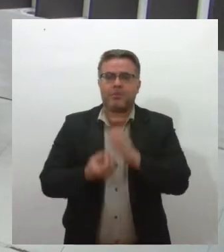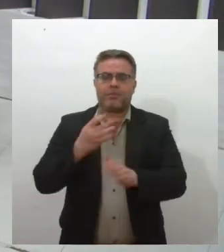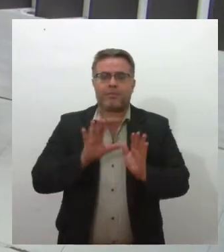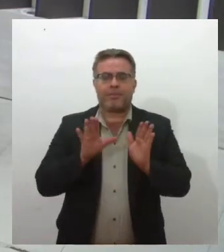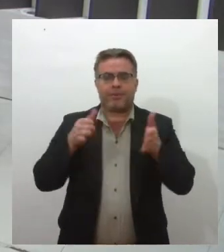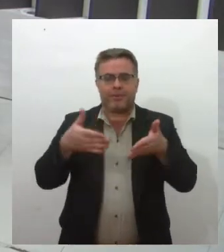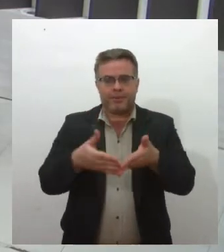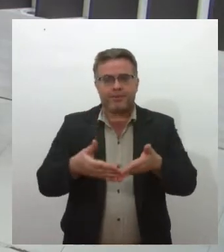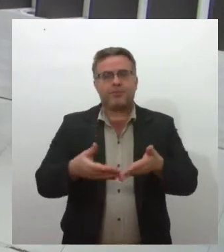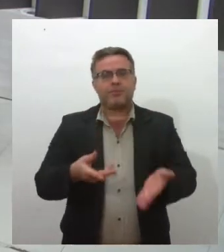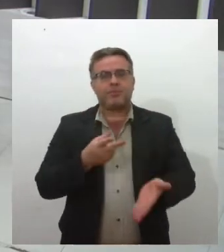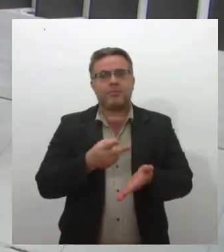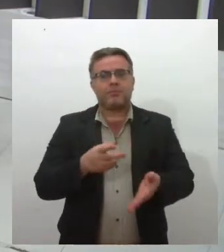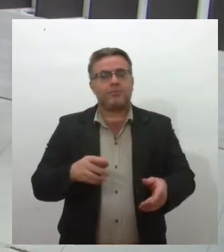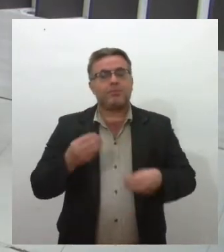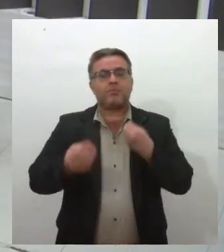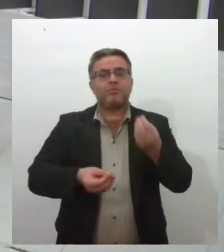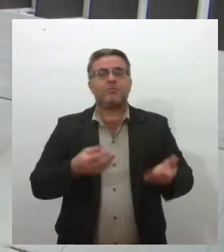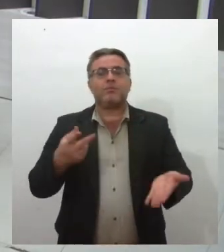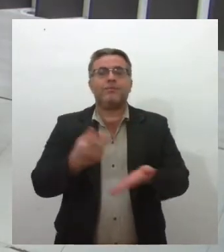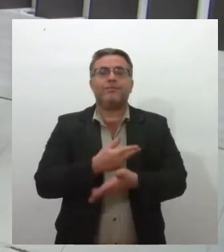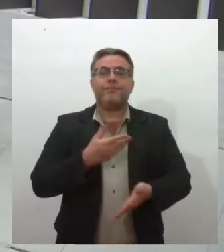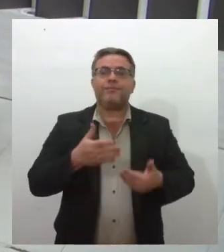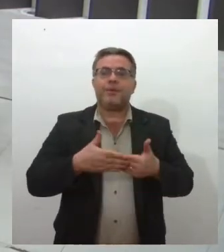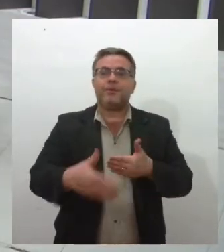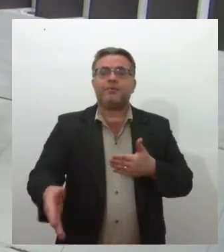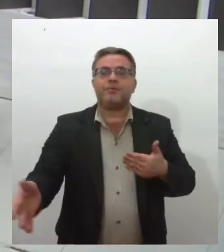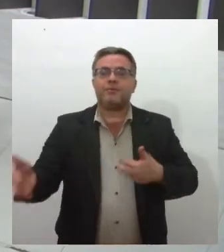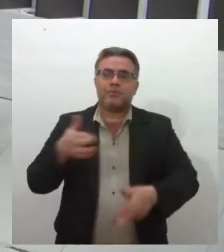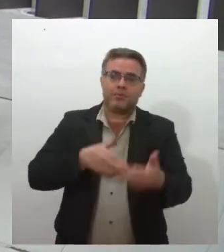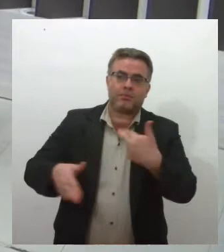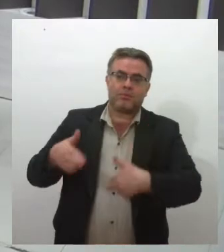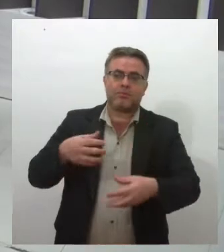na prática ele irá funcionar essa relação com as secretarias.